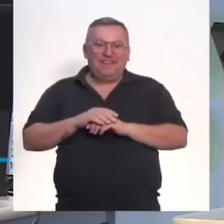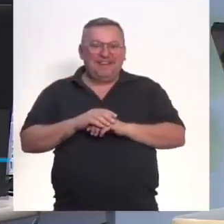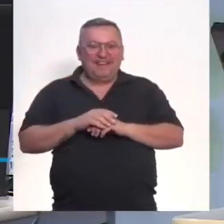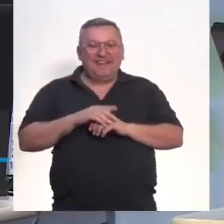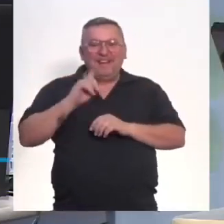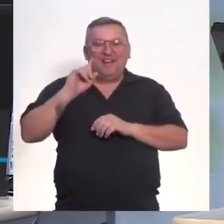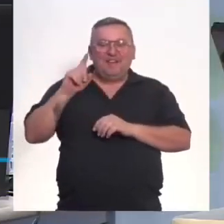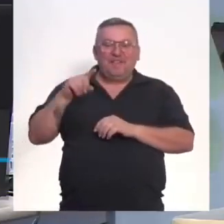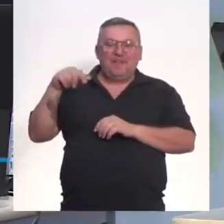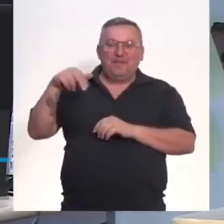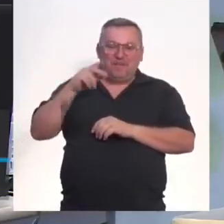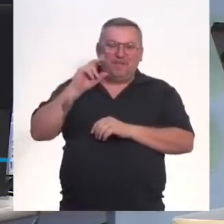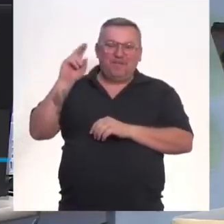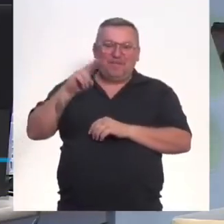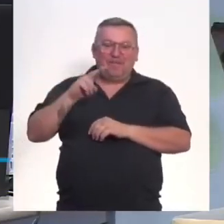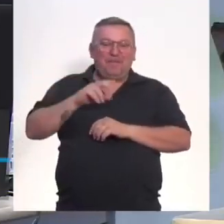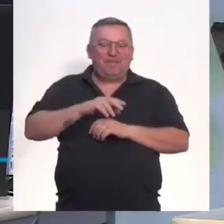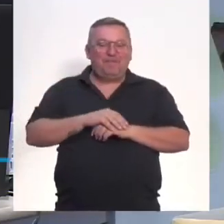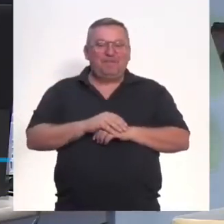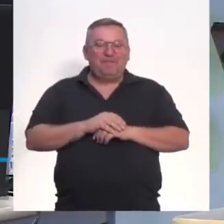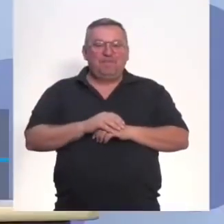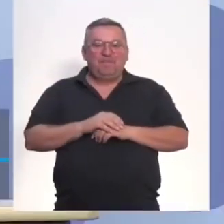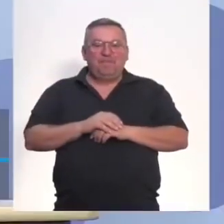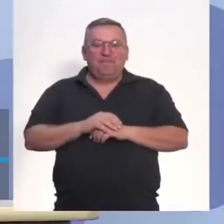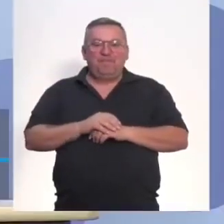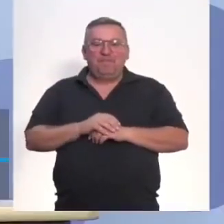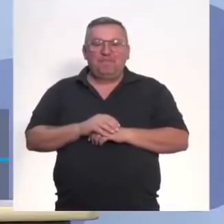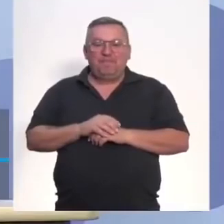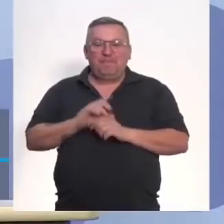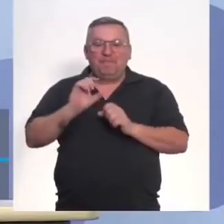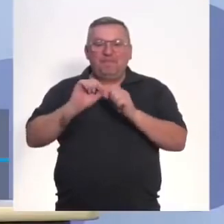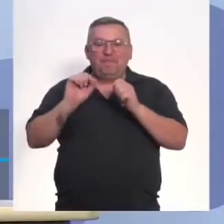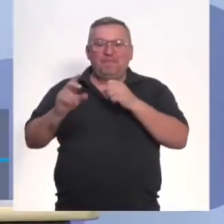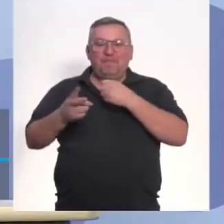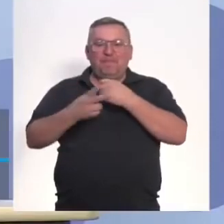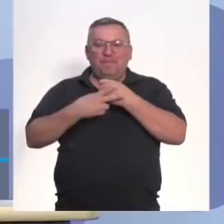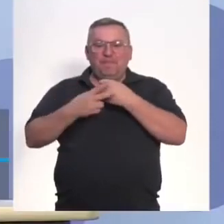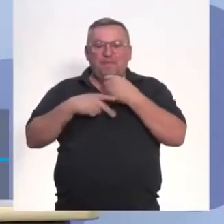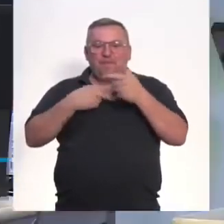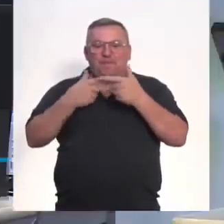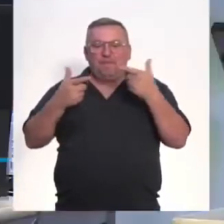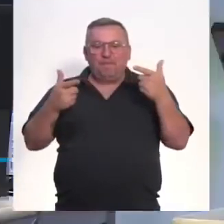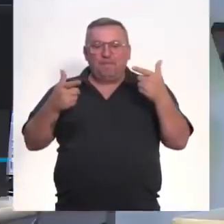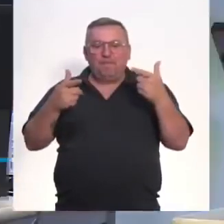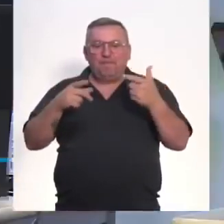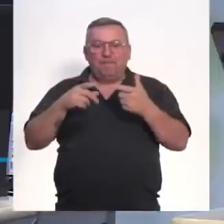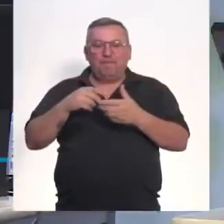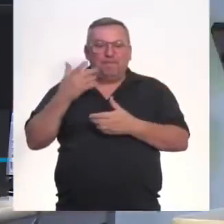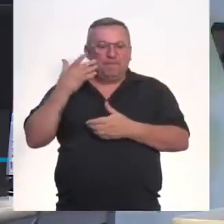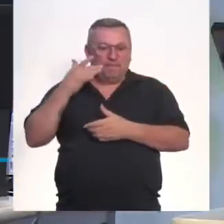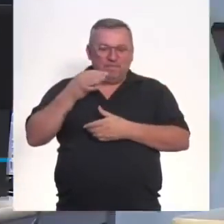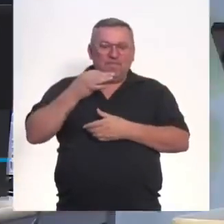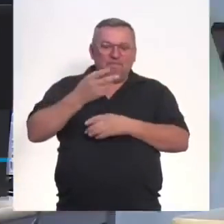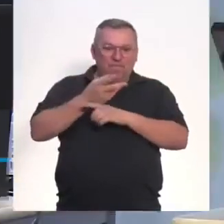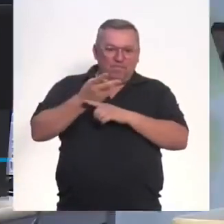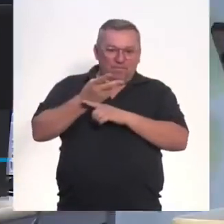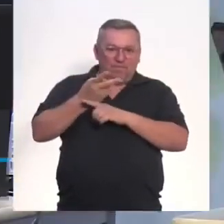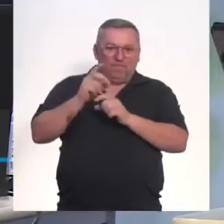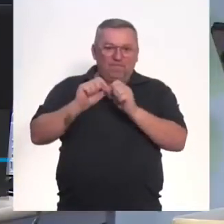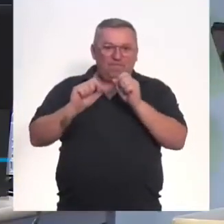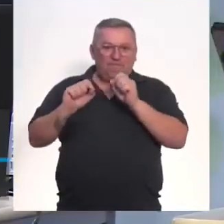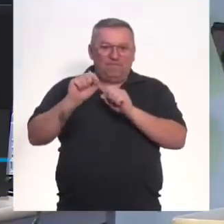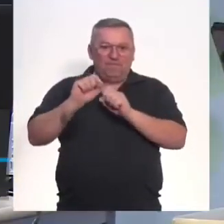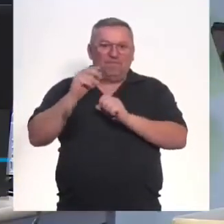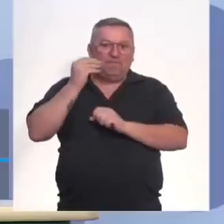Igual no programa. Procura aí na internet que vocês vão Vamos fazer ver. uma batalha naval de verbos, alguma coisa do tipo, Dani? Eu não sei, mas eu vou procurar como é que Vamos faz. procurar,